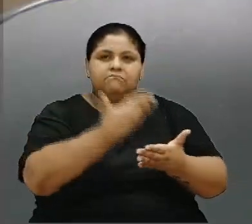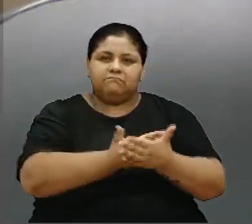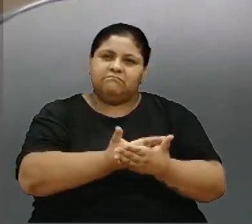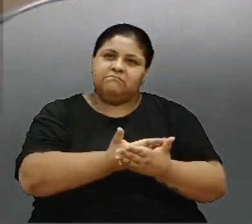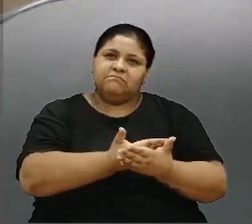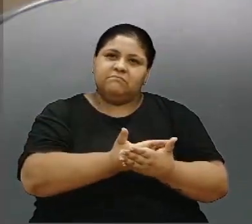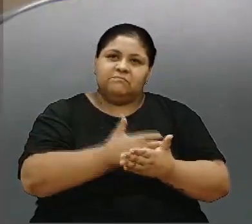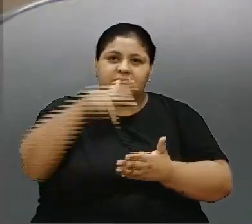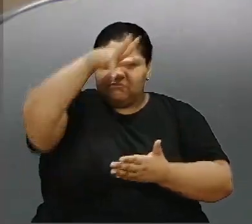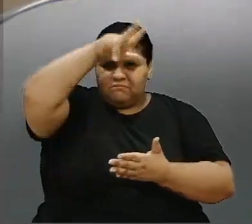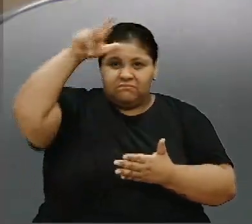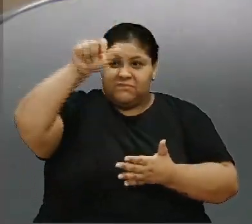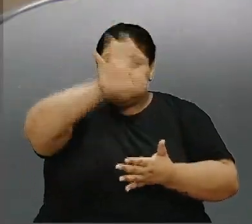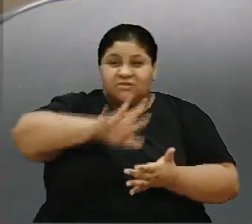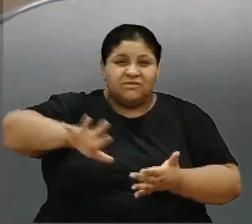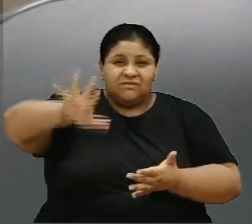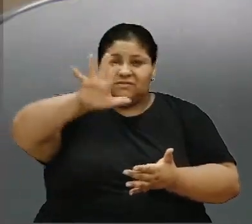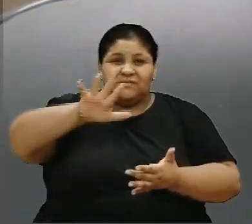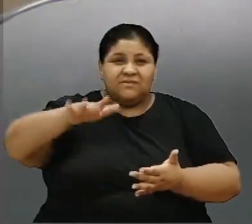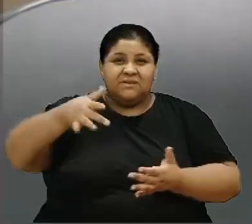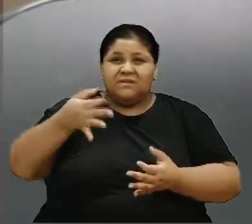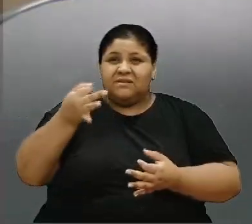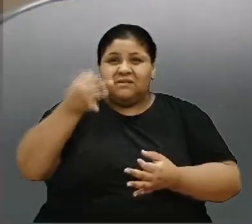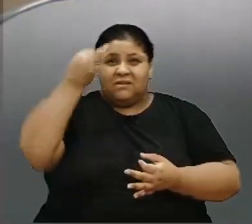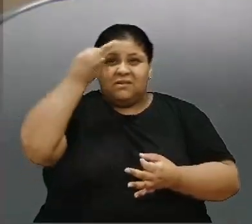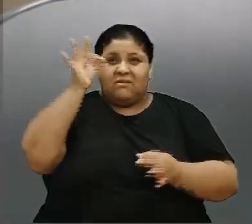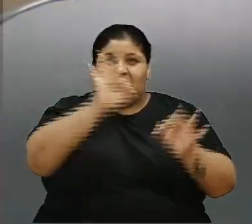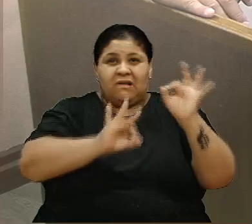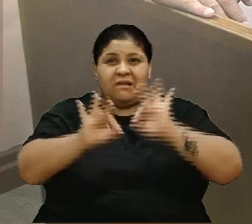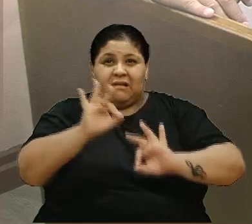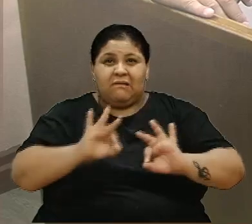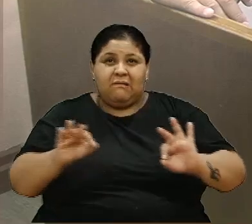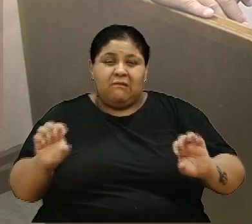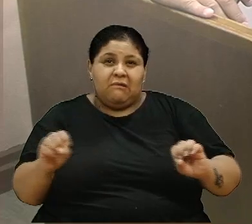a prefeitura como um todo não estava organizada para a Festa das Colheitas.